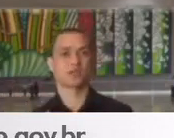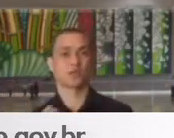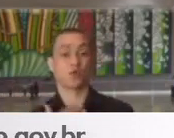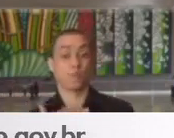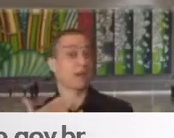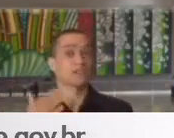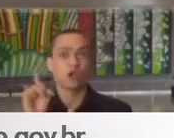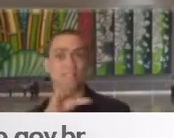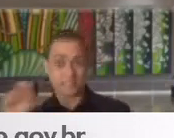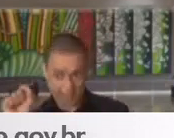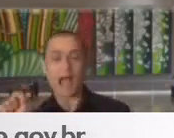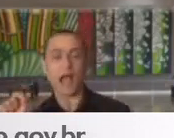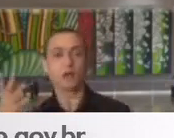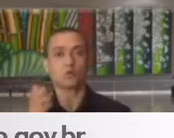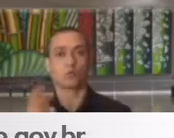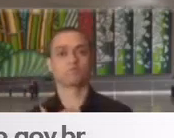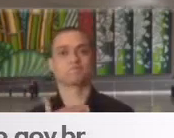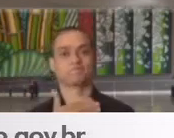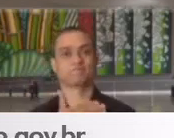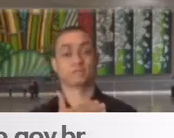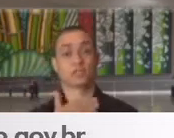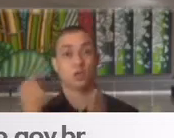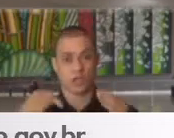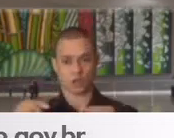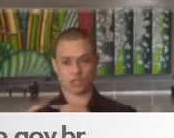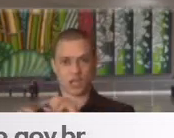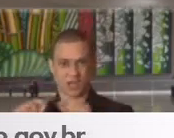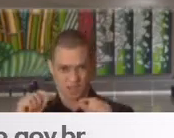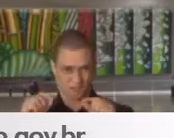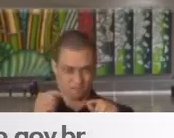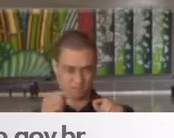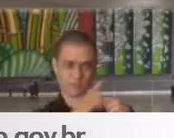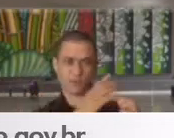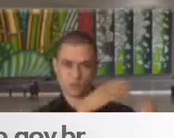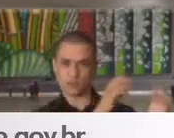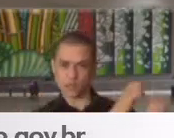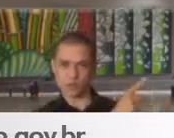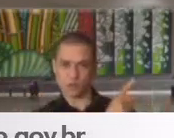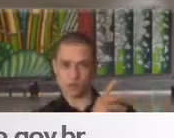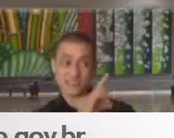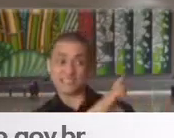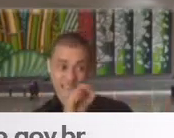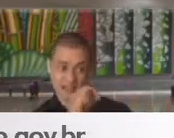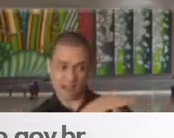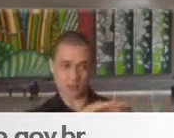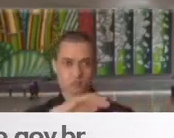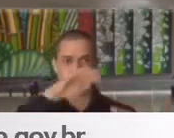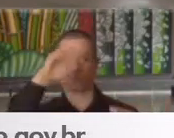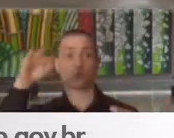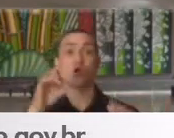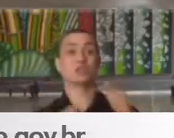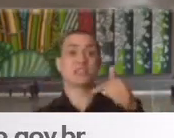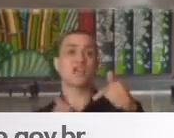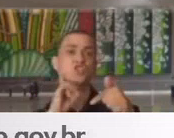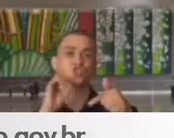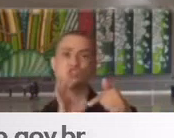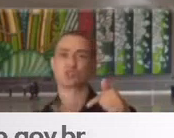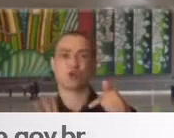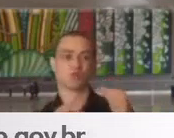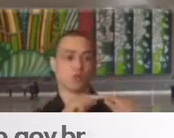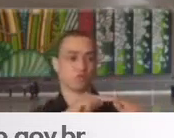crescimento. Nós estamos numa curva que ainda tem muito poucos dados, nós temos 7 dias, e não dá